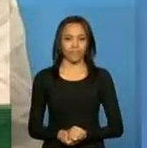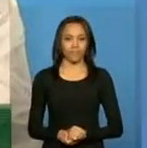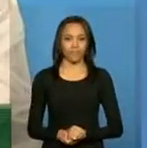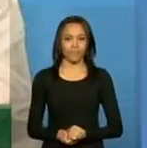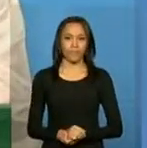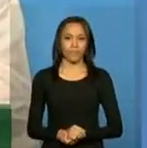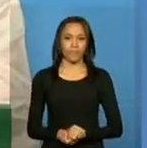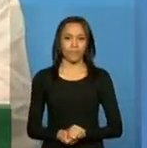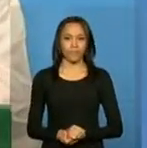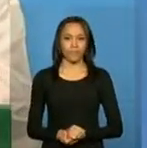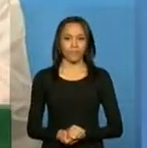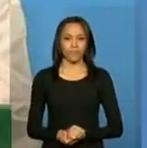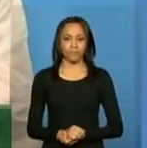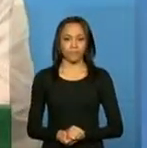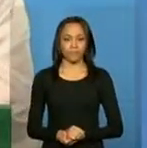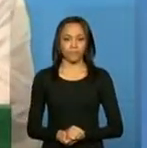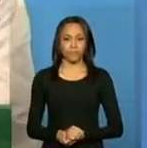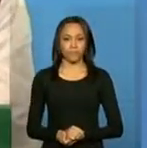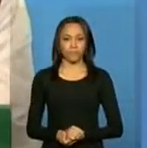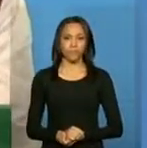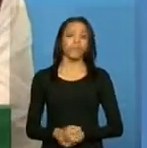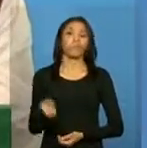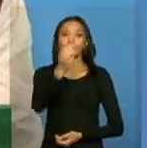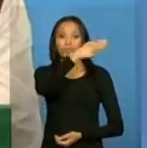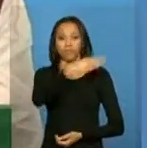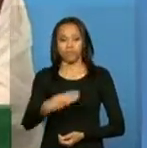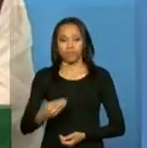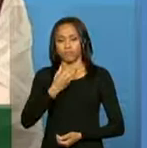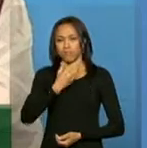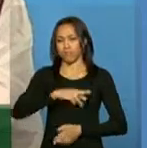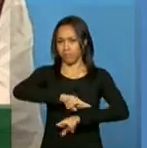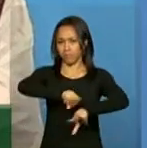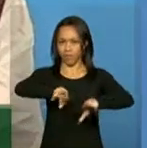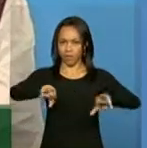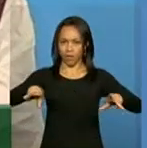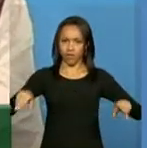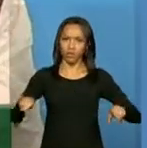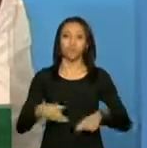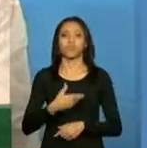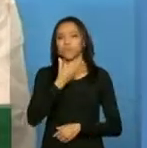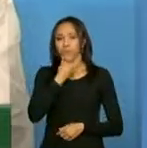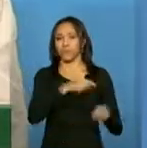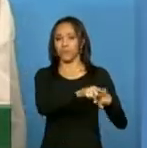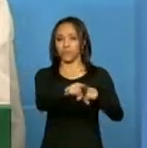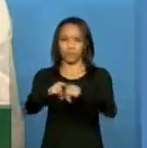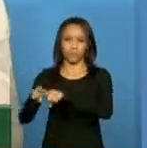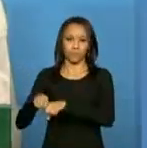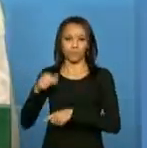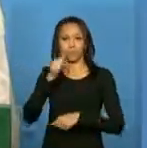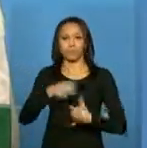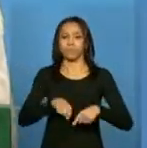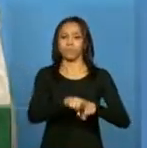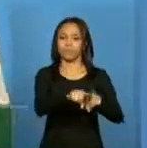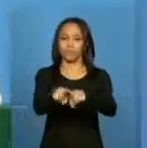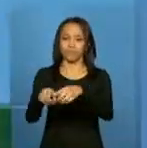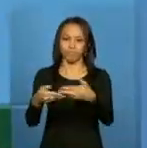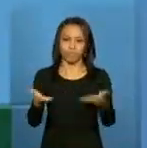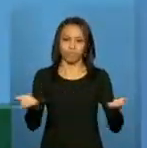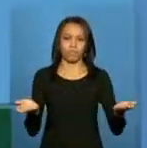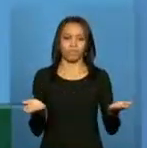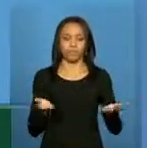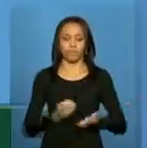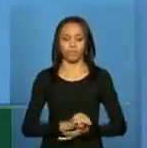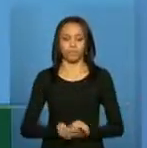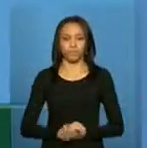ministers on the dais, sisters and brothers. Ministros, irmãos e irmãs. I think that